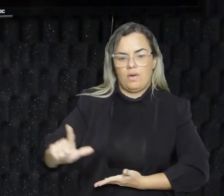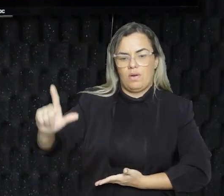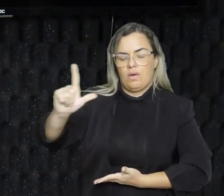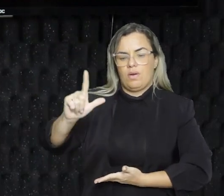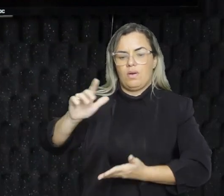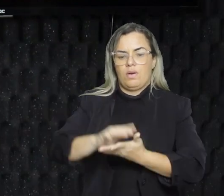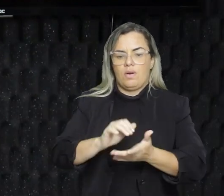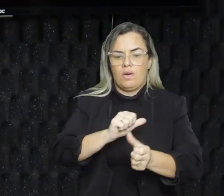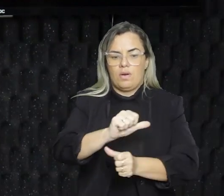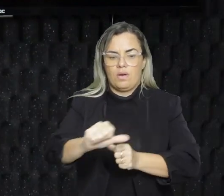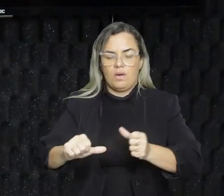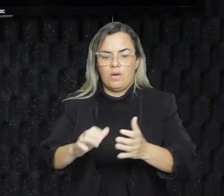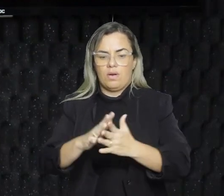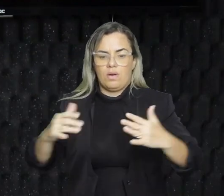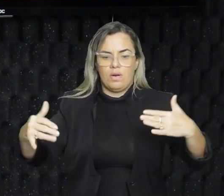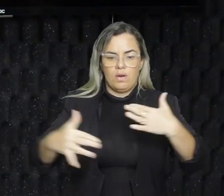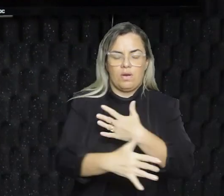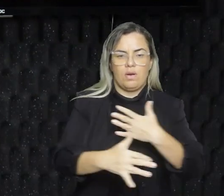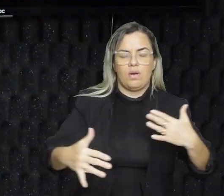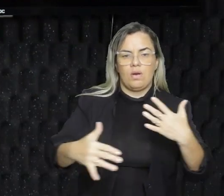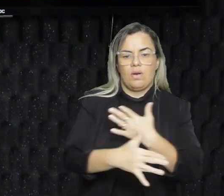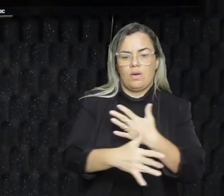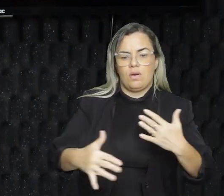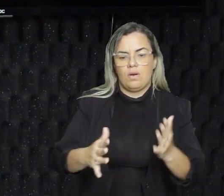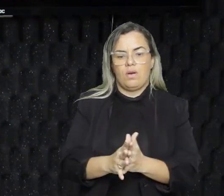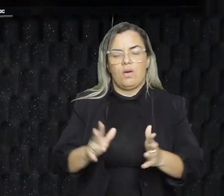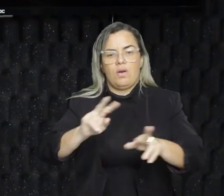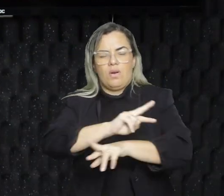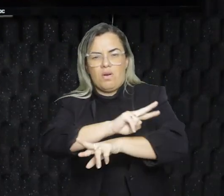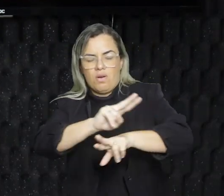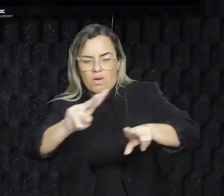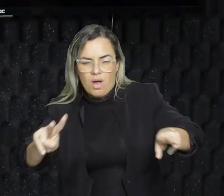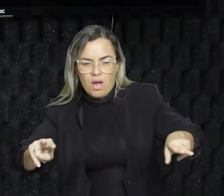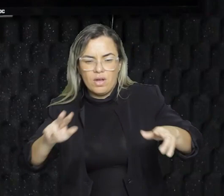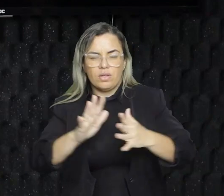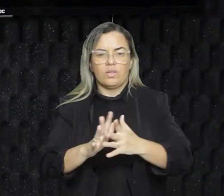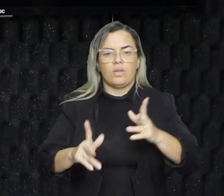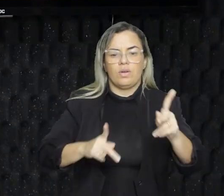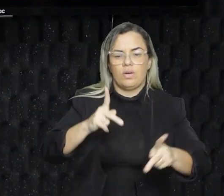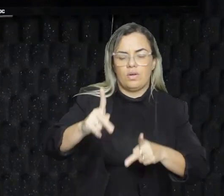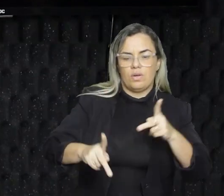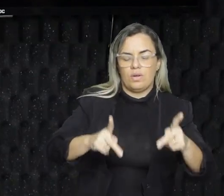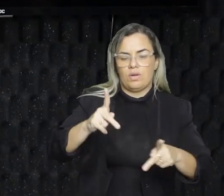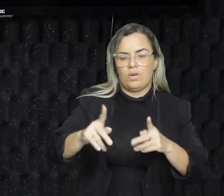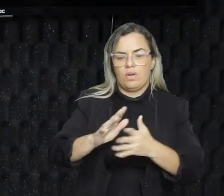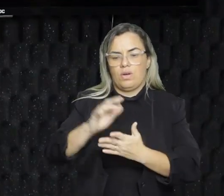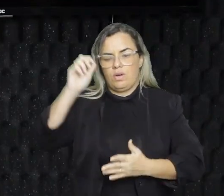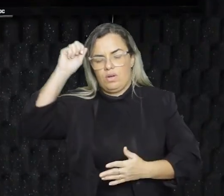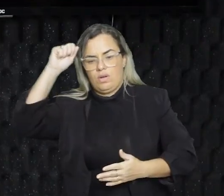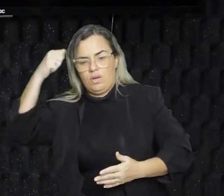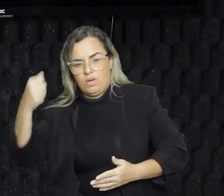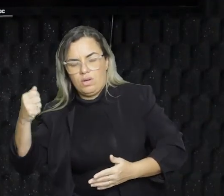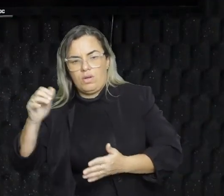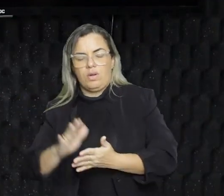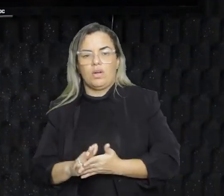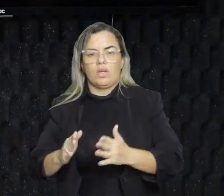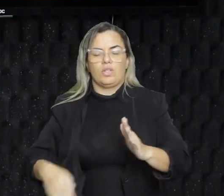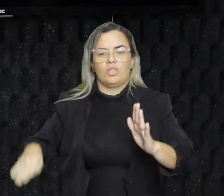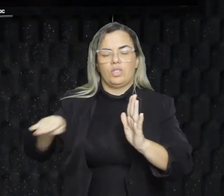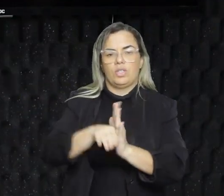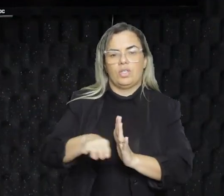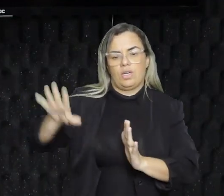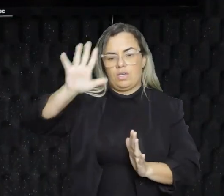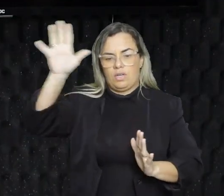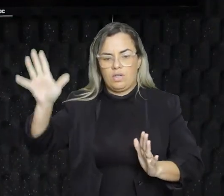uma cidade cosmopolita, ou seja, com diversos povos, né? Negros que vieram da África, muçulmanos que